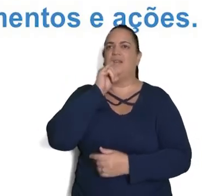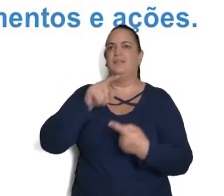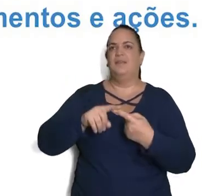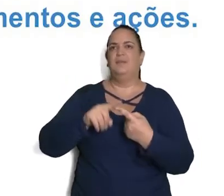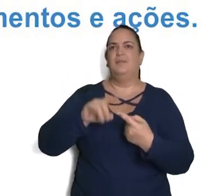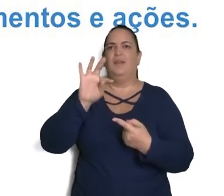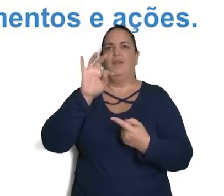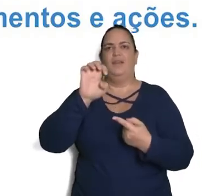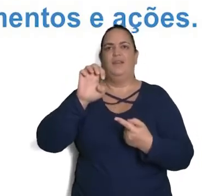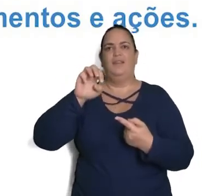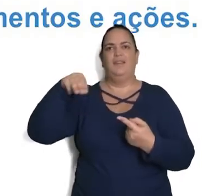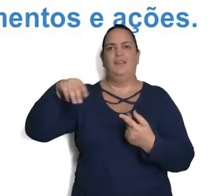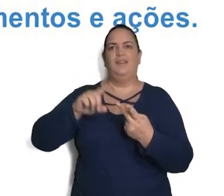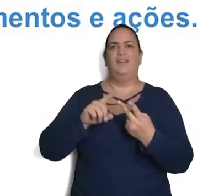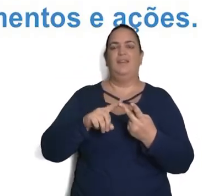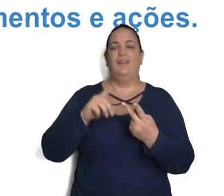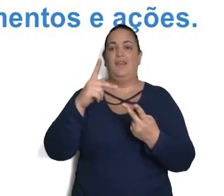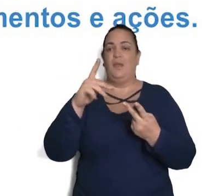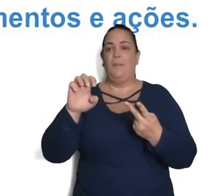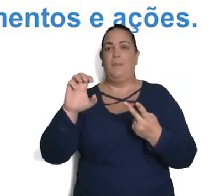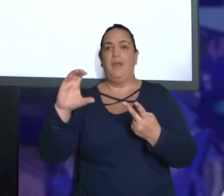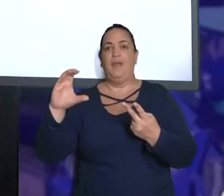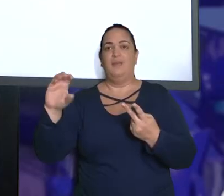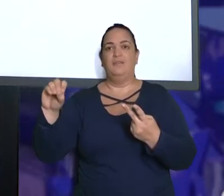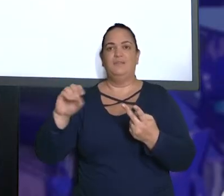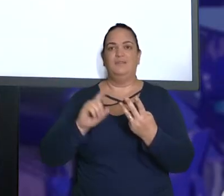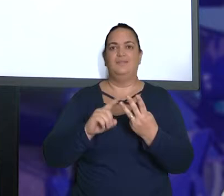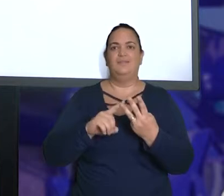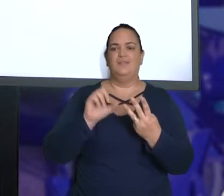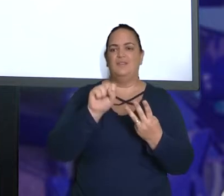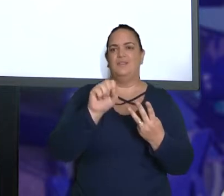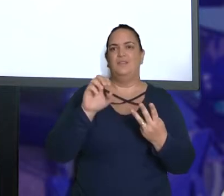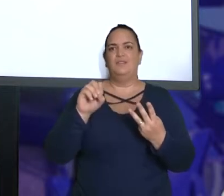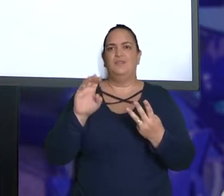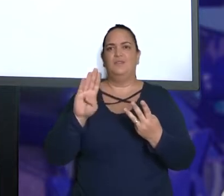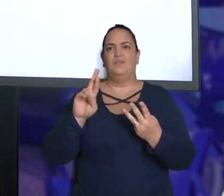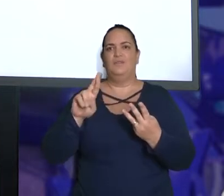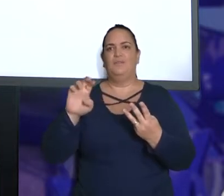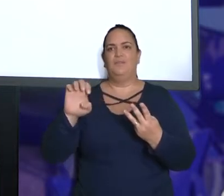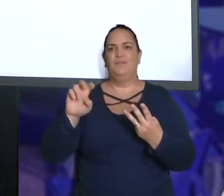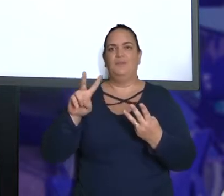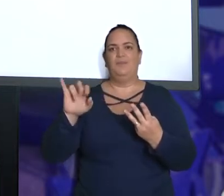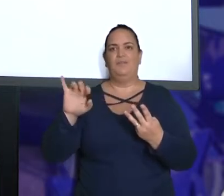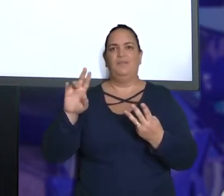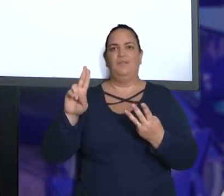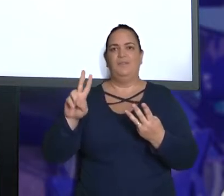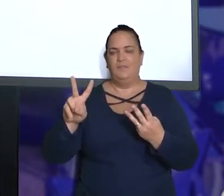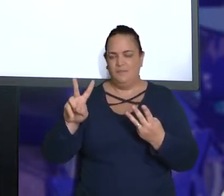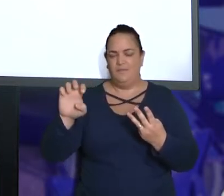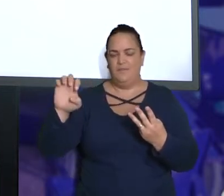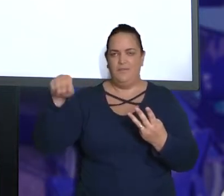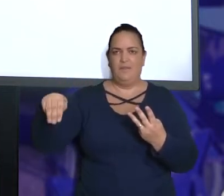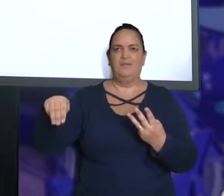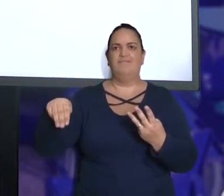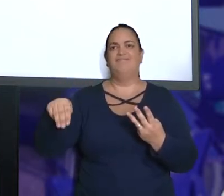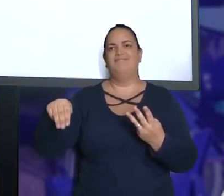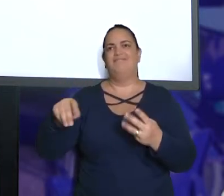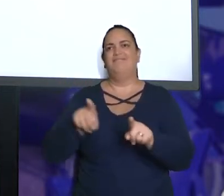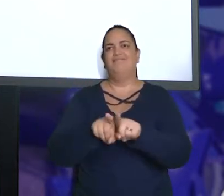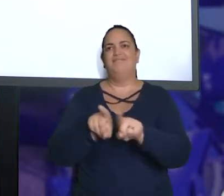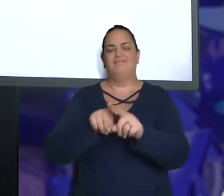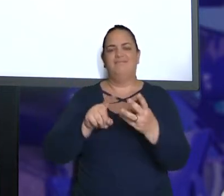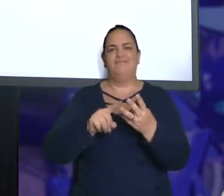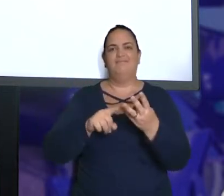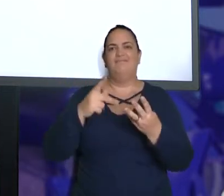peço, sobrevivem, precisam, todos no presente. Aí você me perguntaria, tá, mas por que usar verbos no presente? E